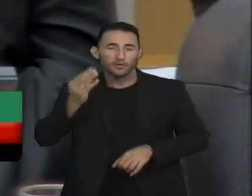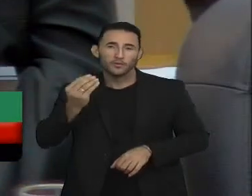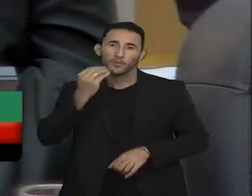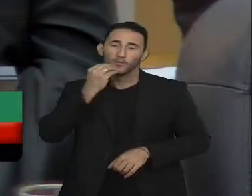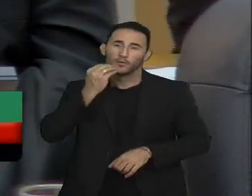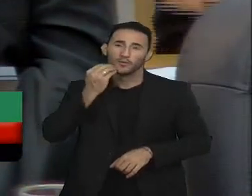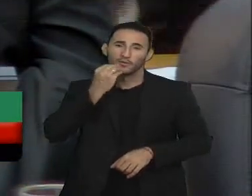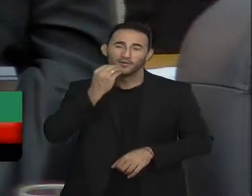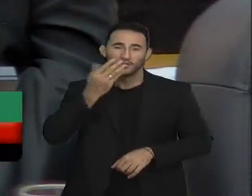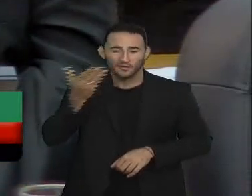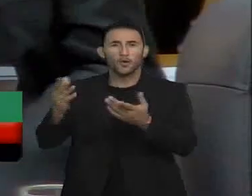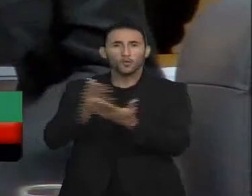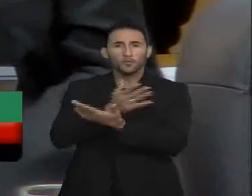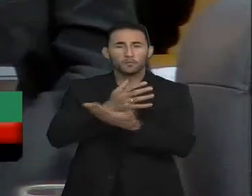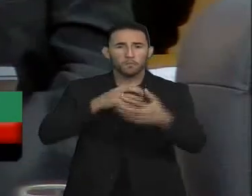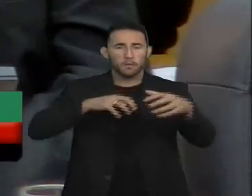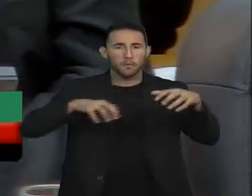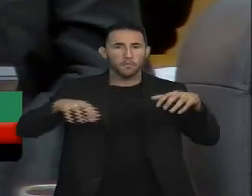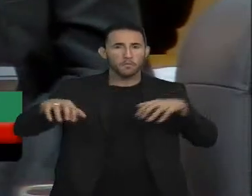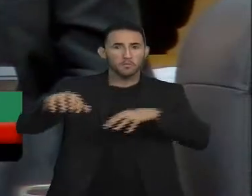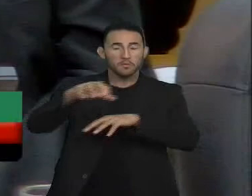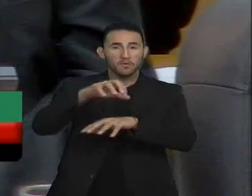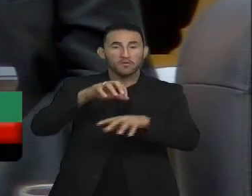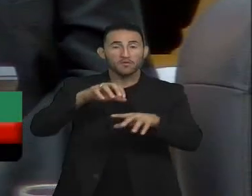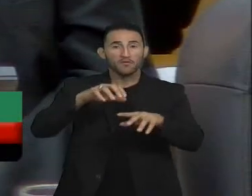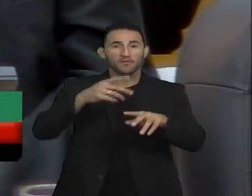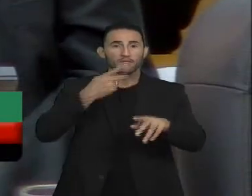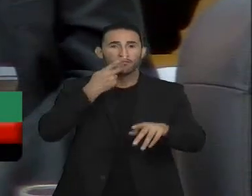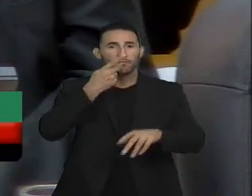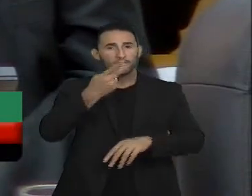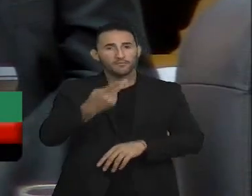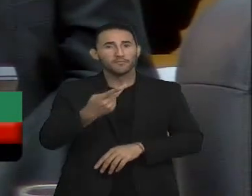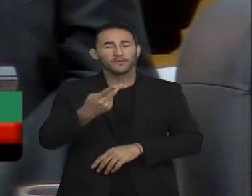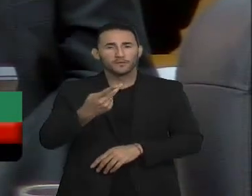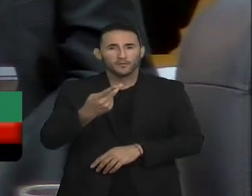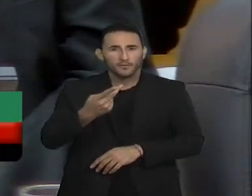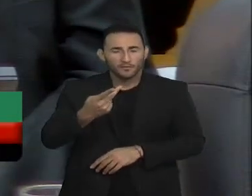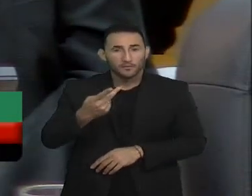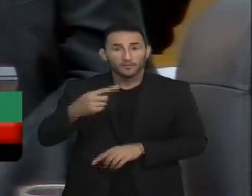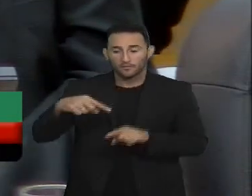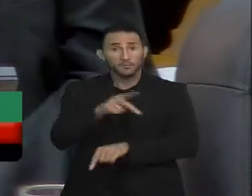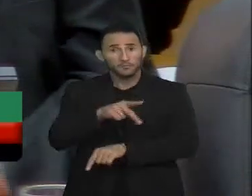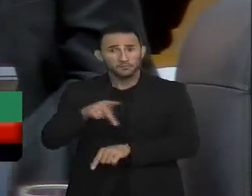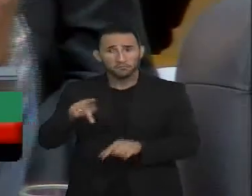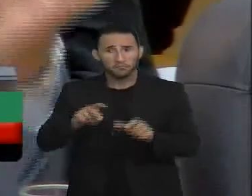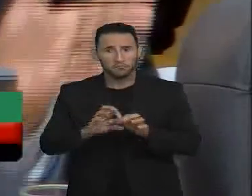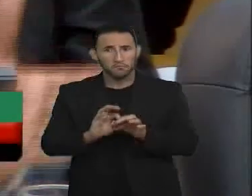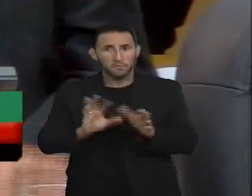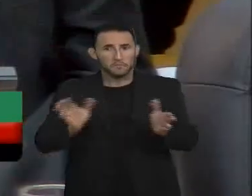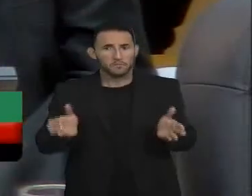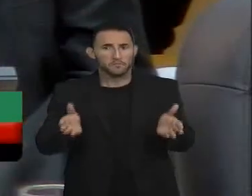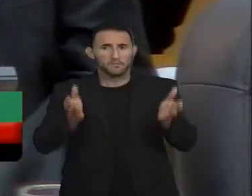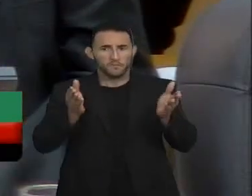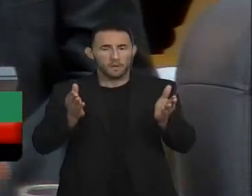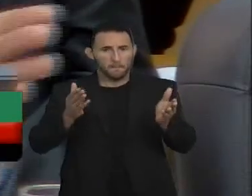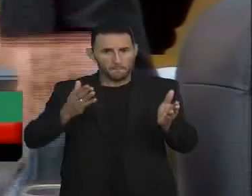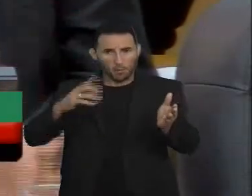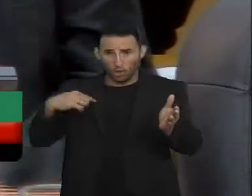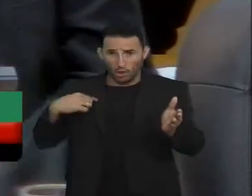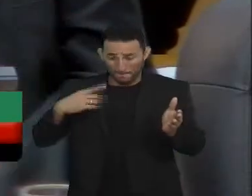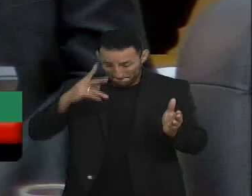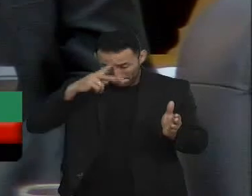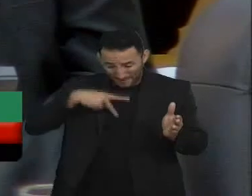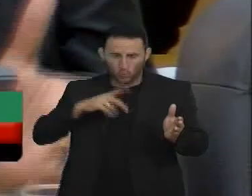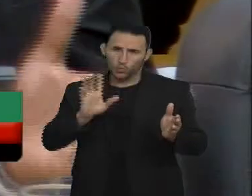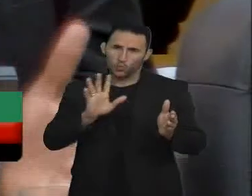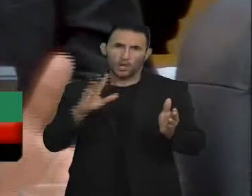tive a oportunidade nessa presidência em exercício e deixar... não só o meu gabinete, é nosso, né?